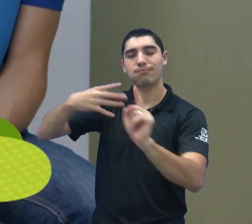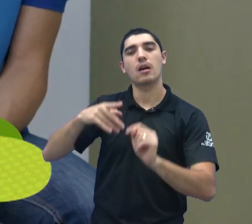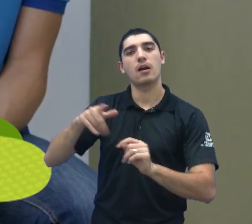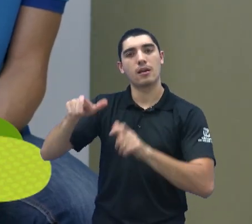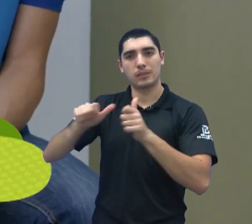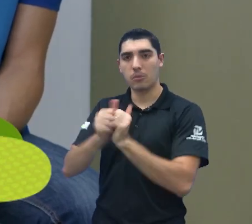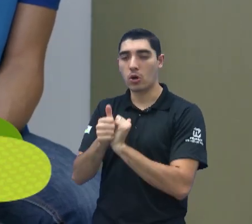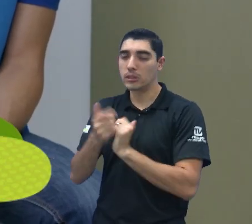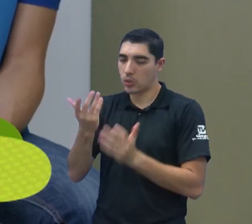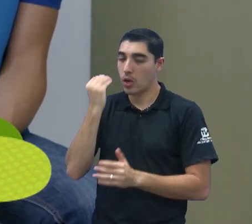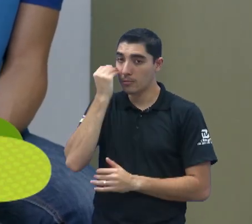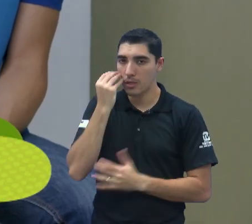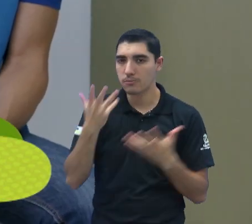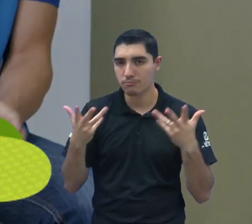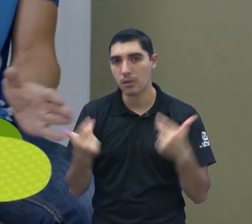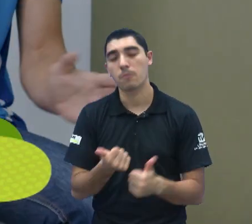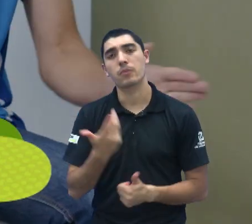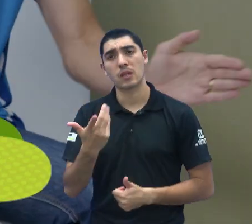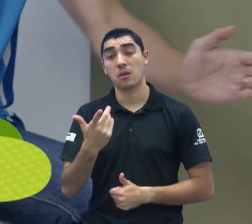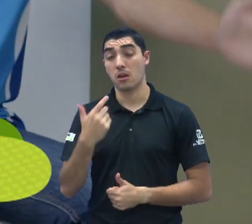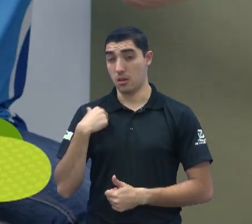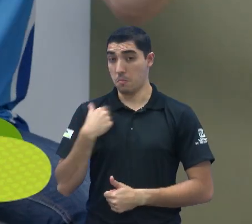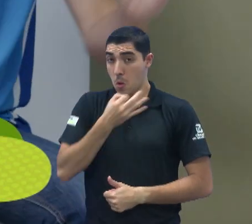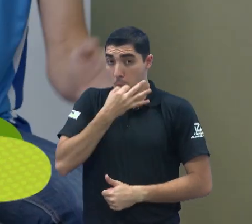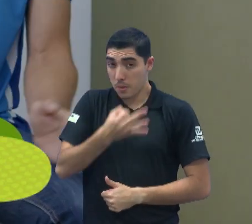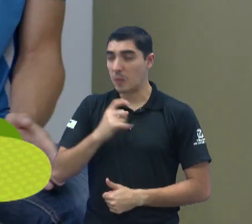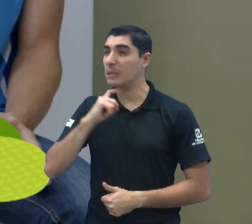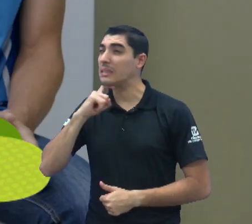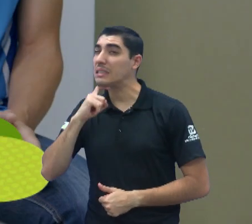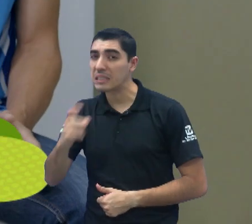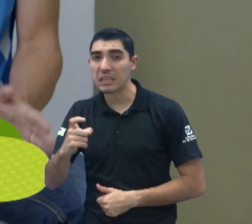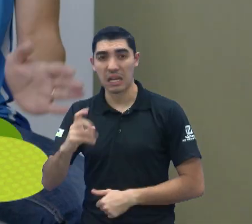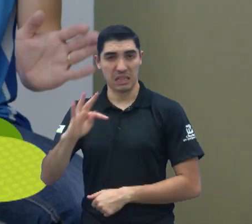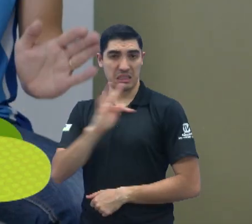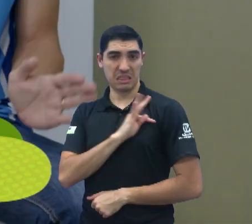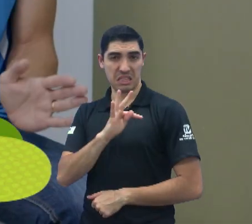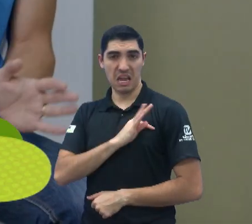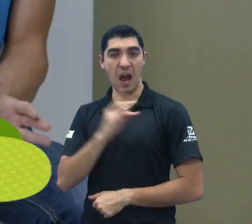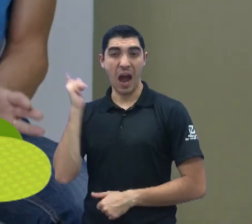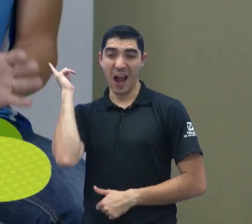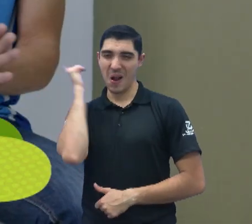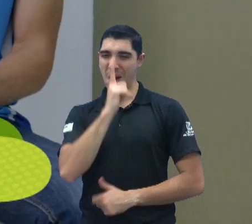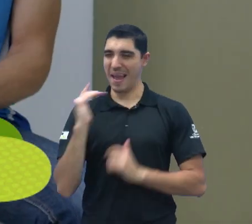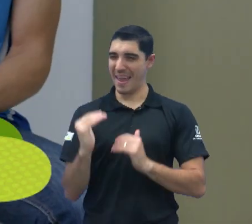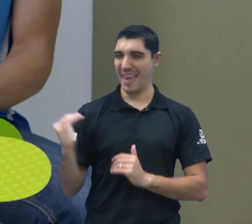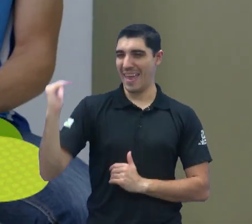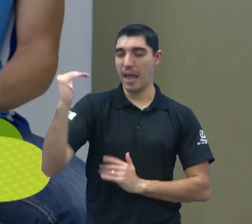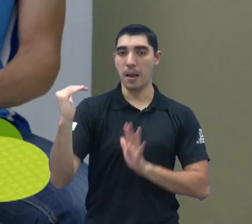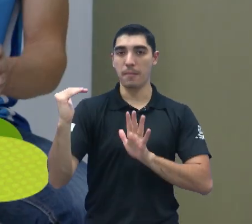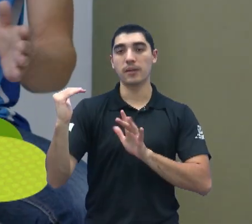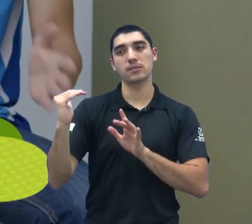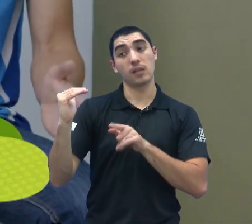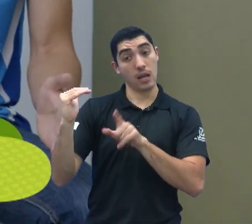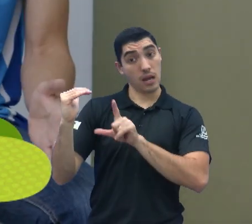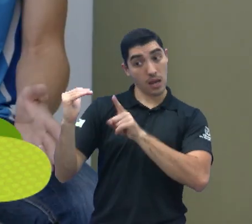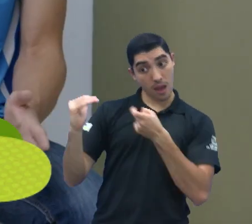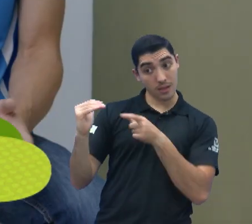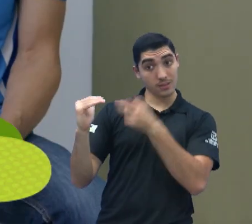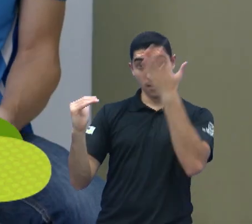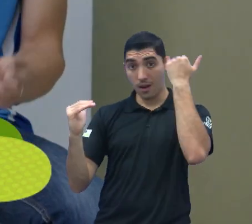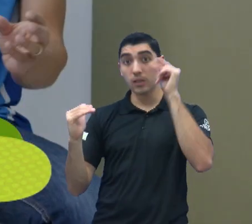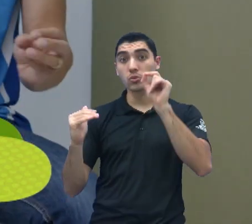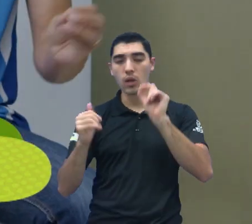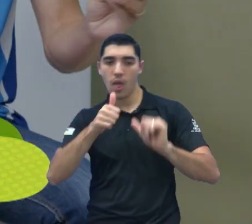Eu acho que nenhum técnico consegue virar técnico sem passar aí pela análise, mesmo que não execute a